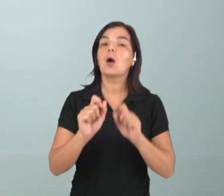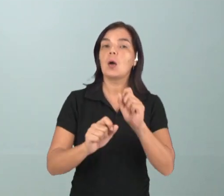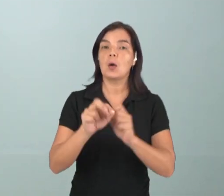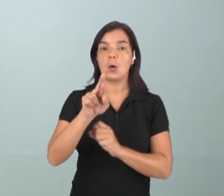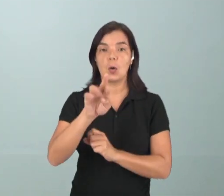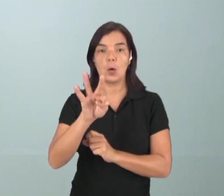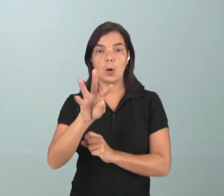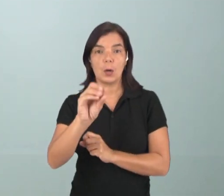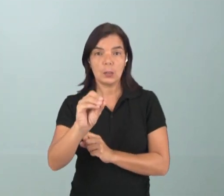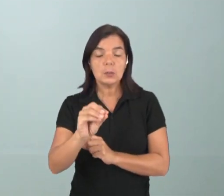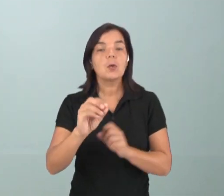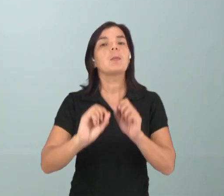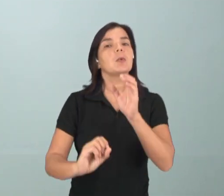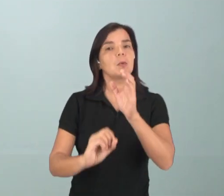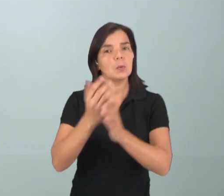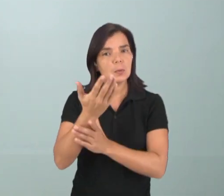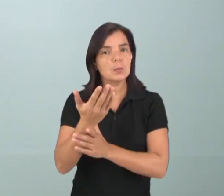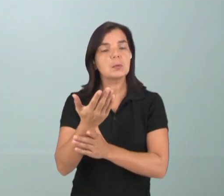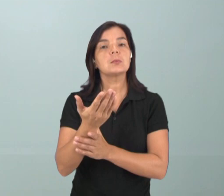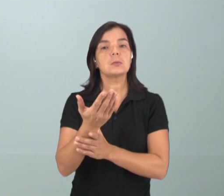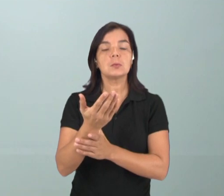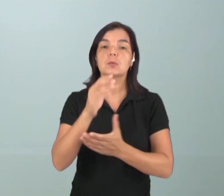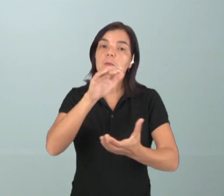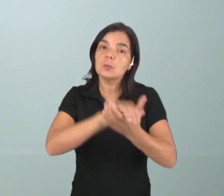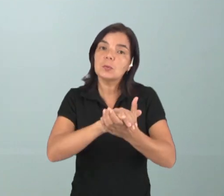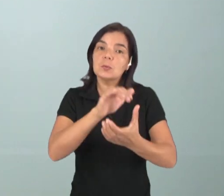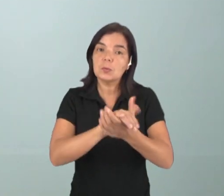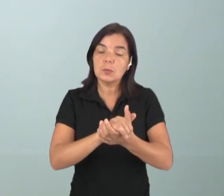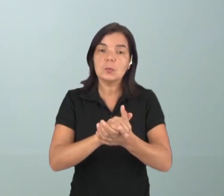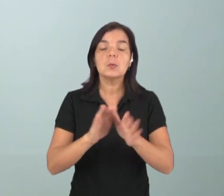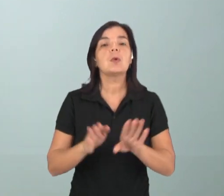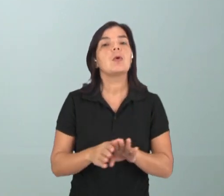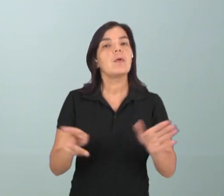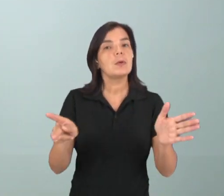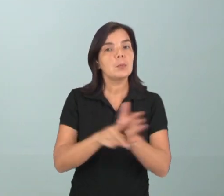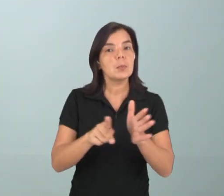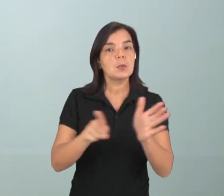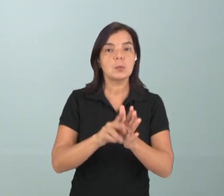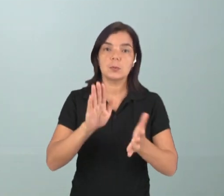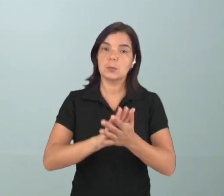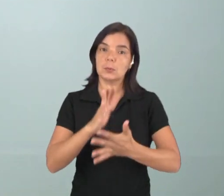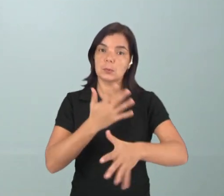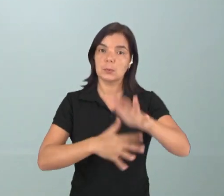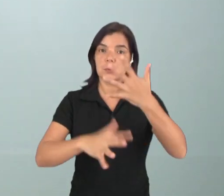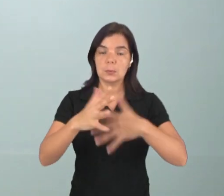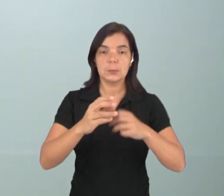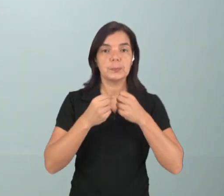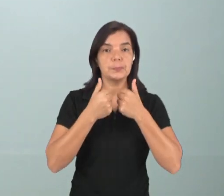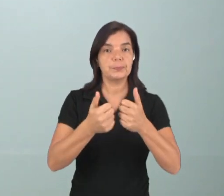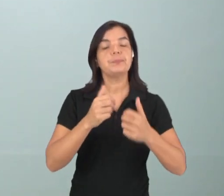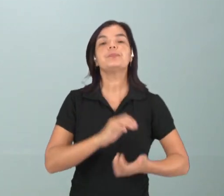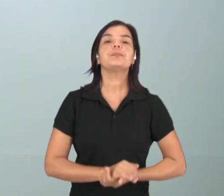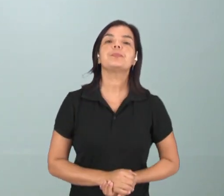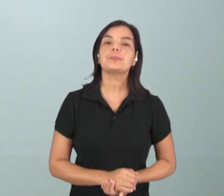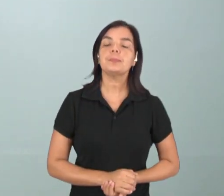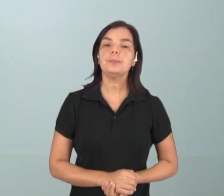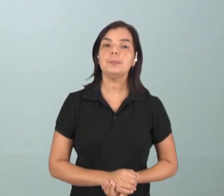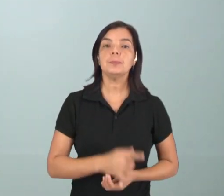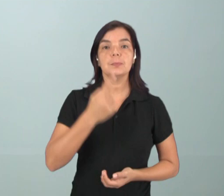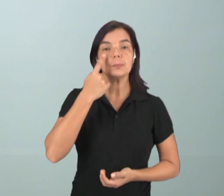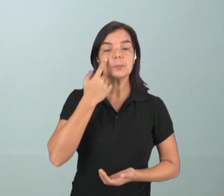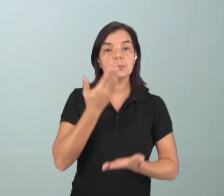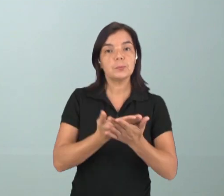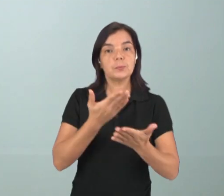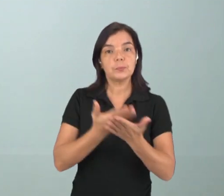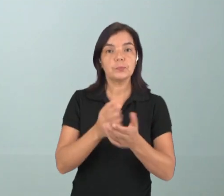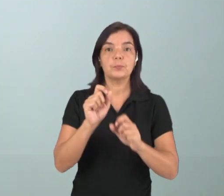para que aconteça aquele casamento, aquilo faz parte da celebração. Tudo bem? Então vamos estar